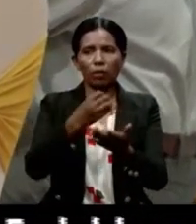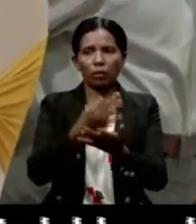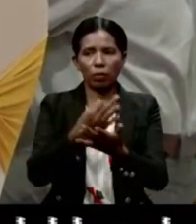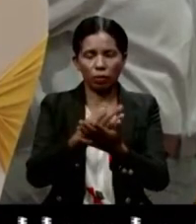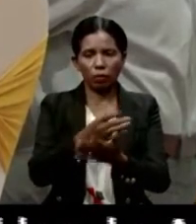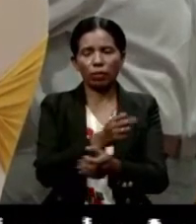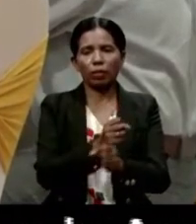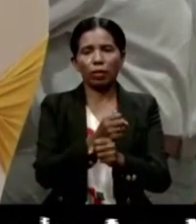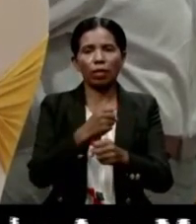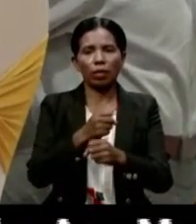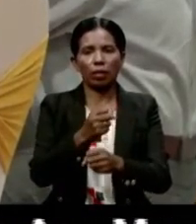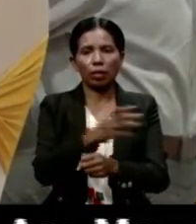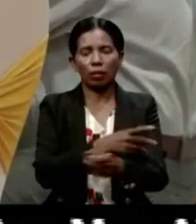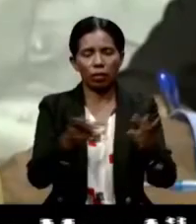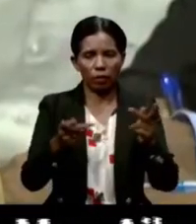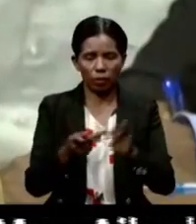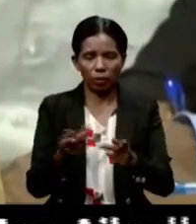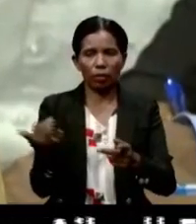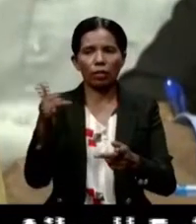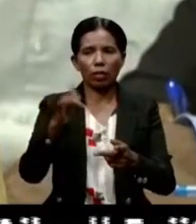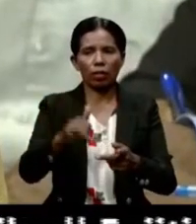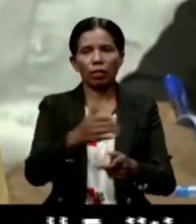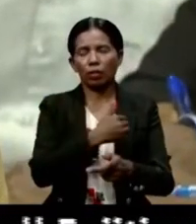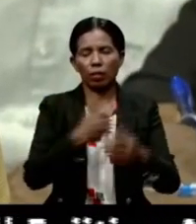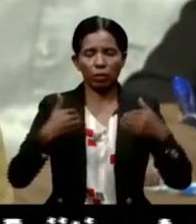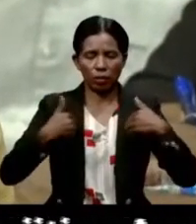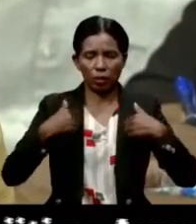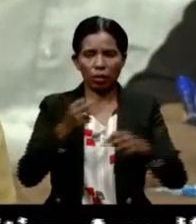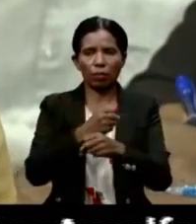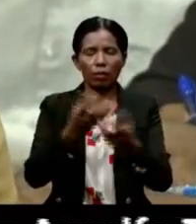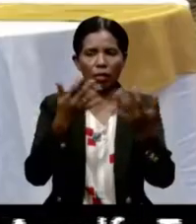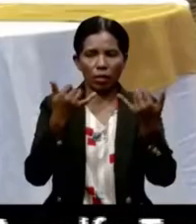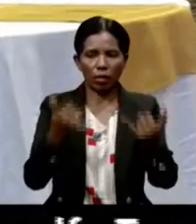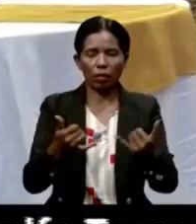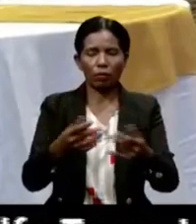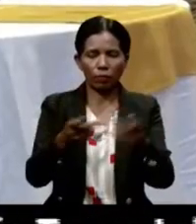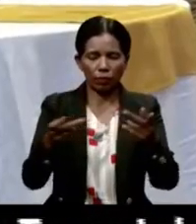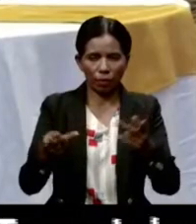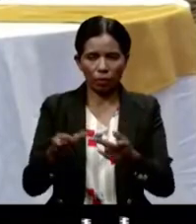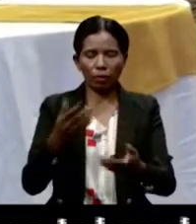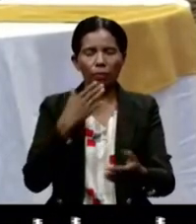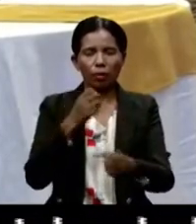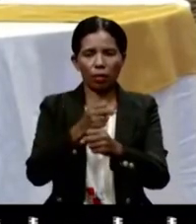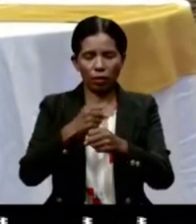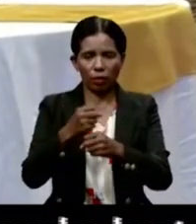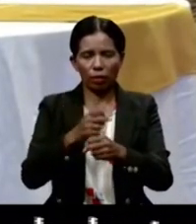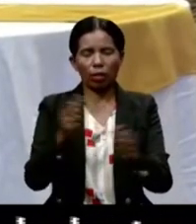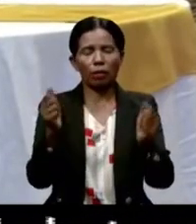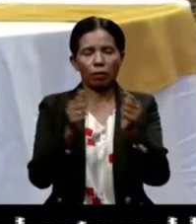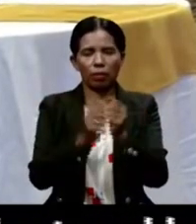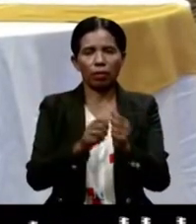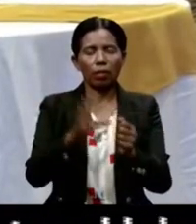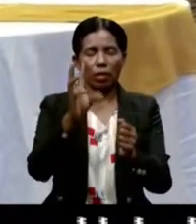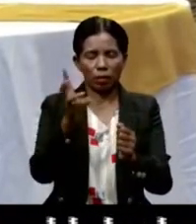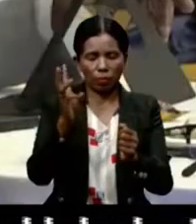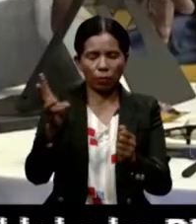café odikuda iha area potensial sira nebe sedauk iha café no agora dadang rai nebe iha potensia ba café kuase hektare rihu